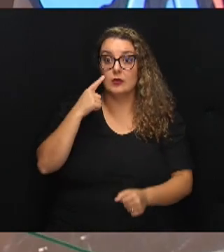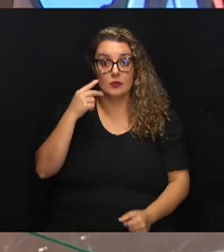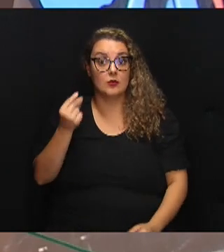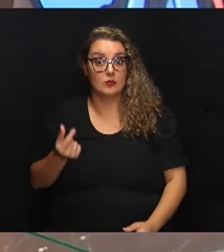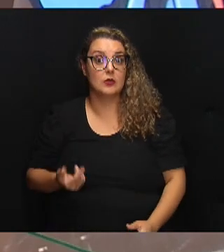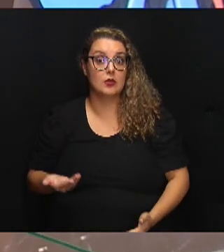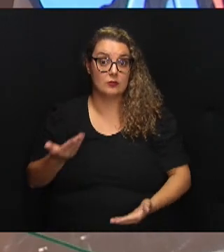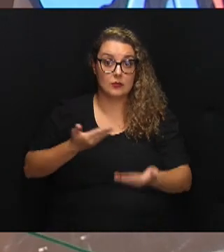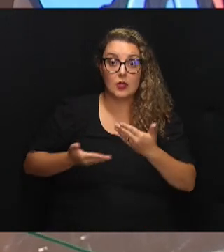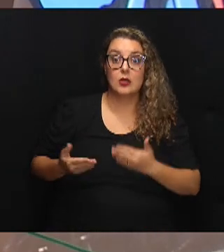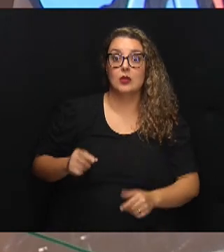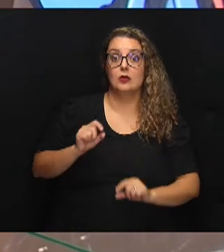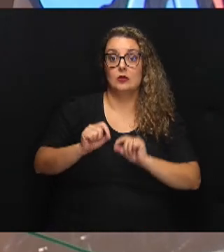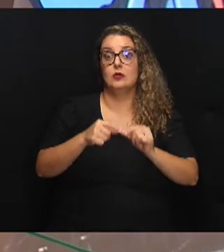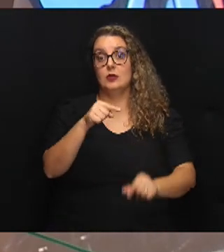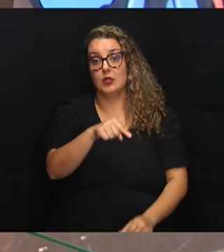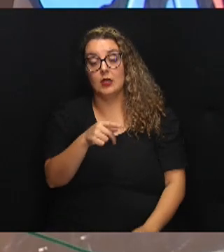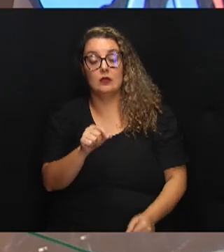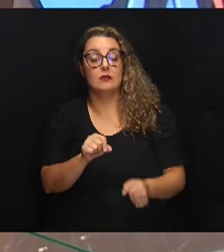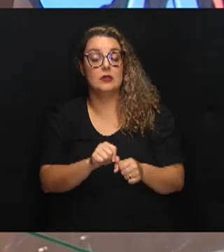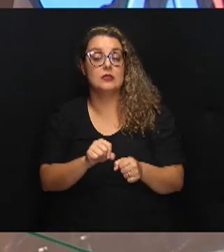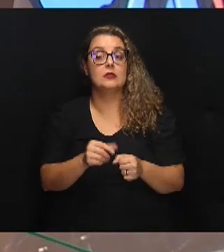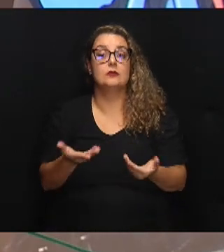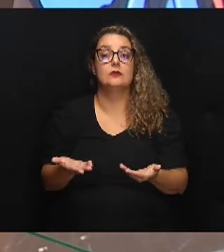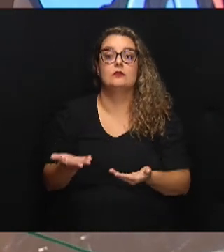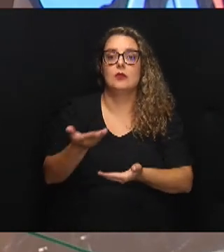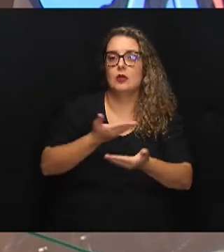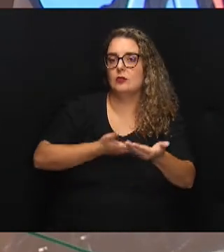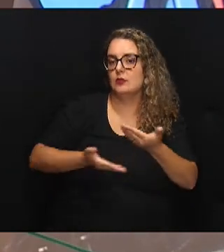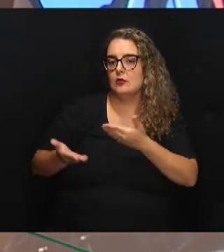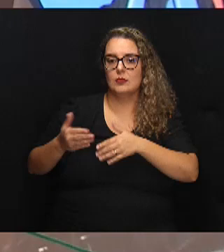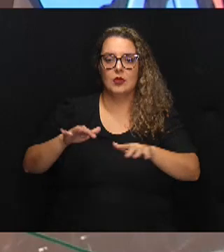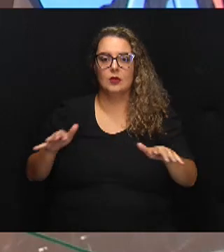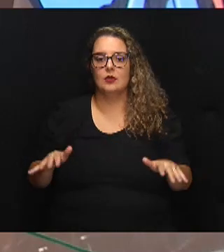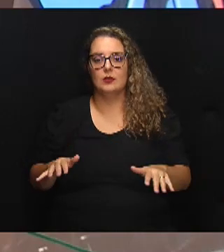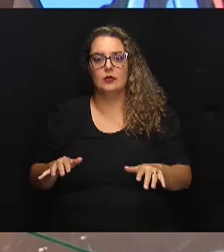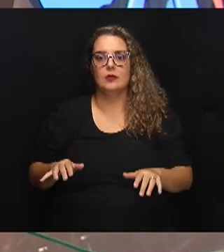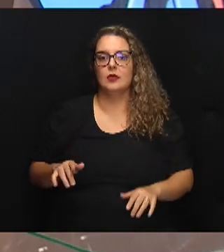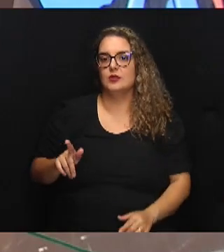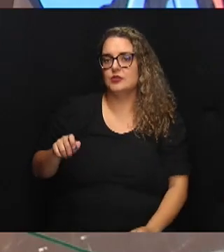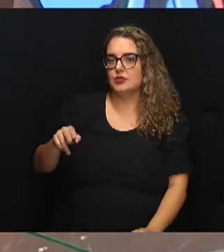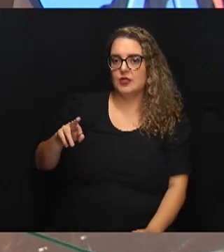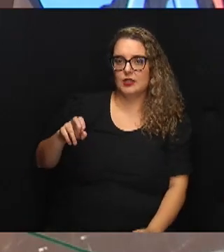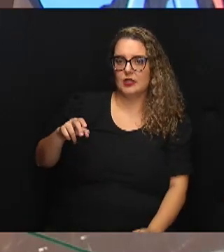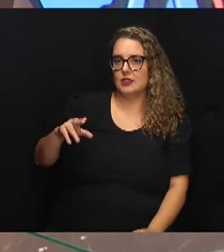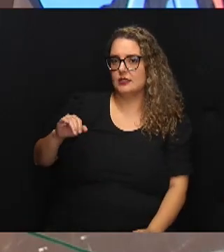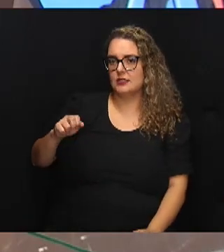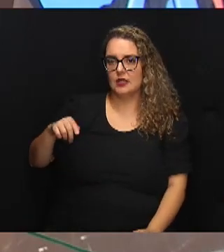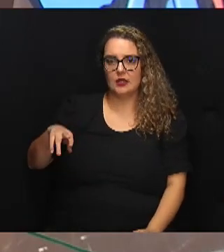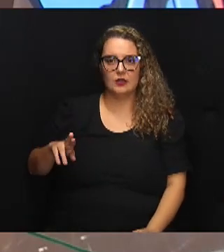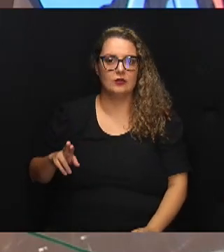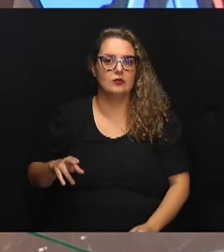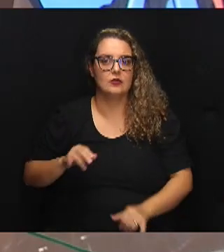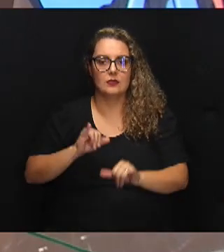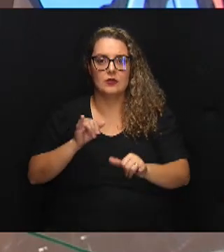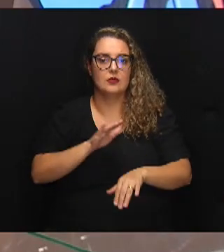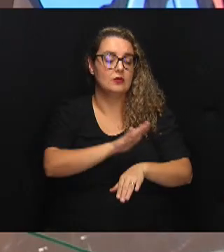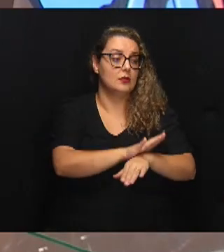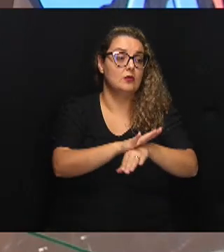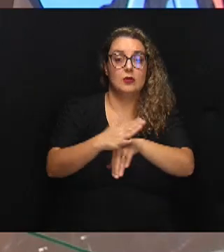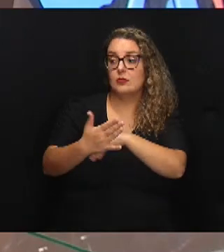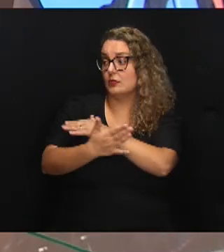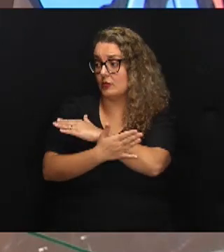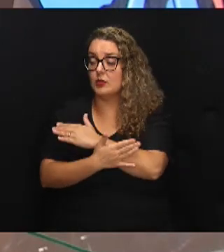também do que ele estava fazendo, e a gente abriu até gerenciador de anúncios na internet, um ajudou o outro a fazer, então